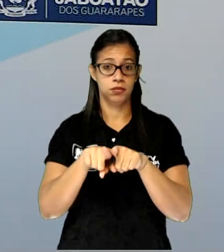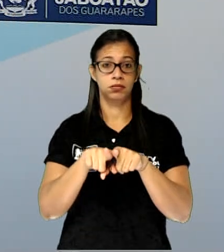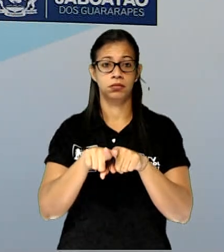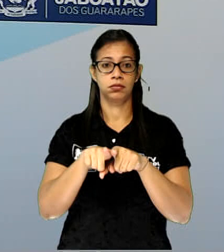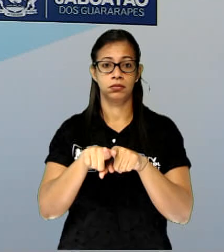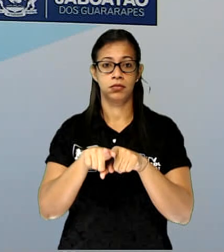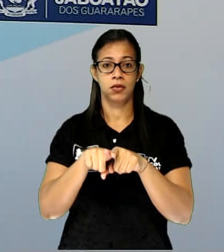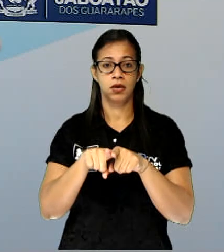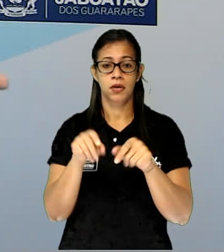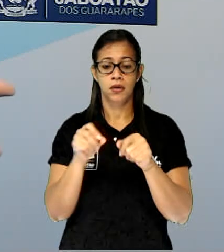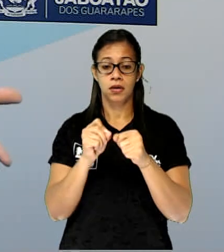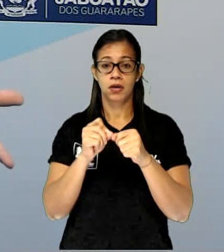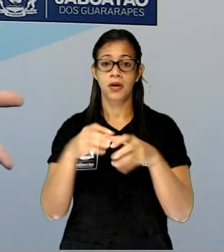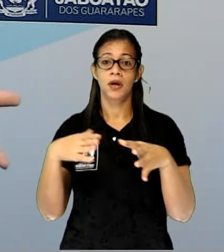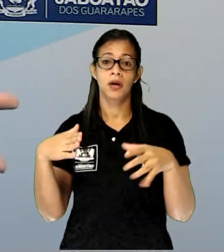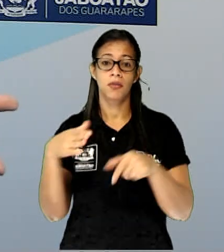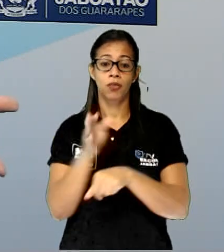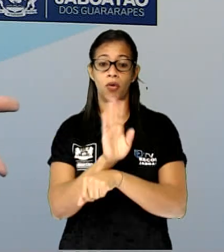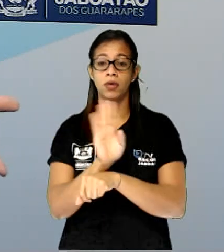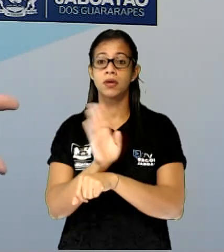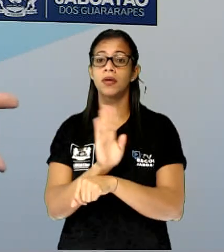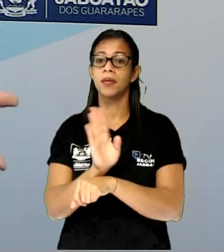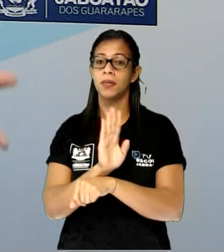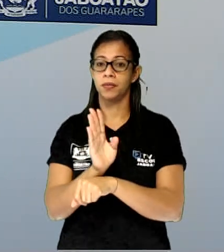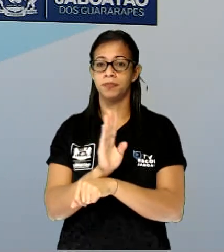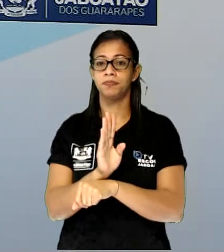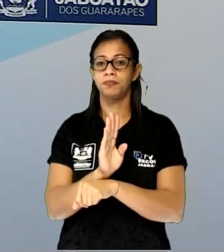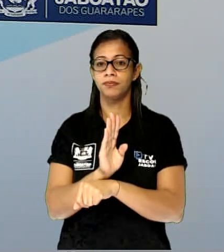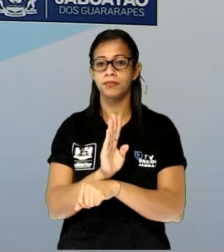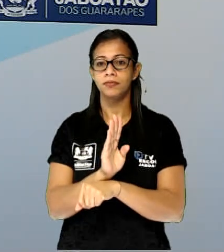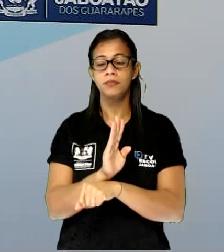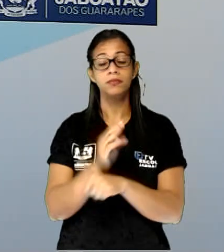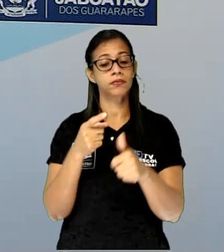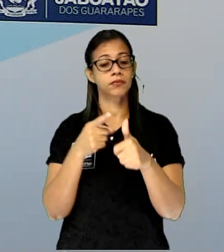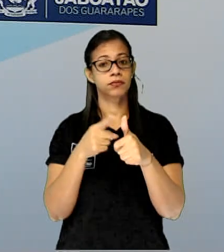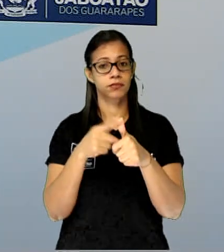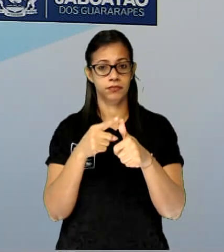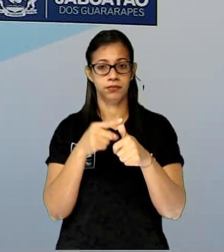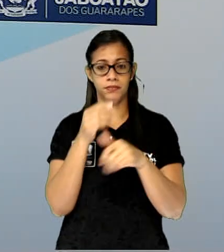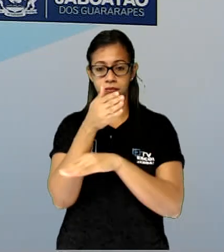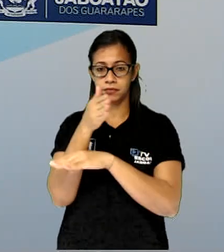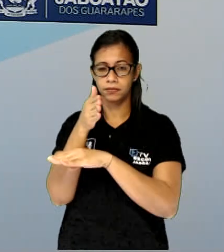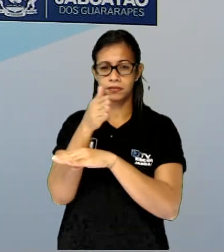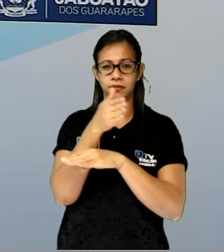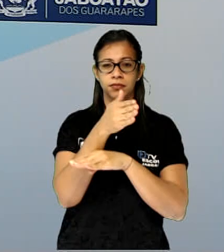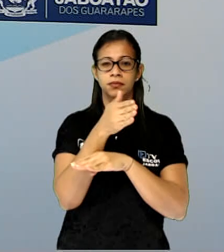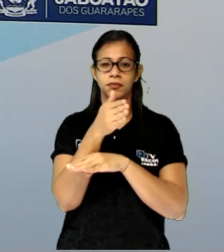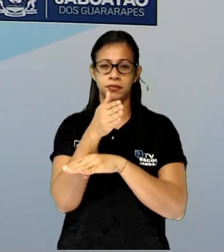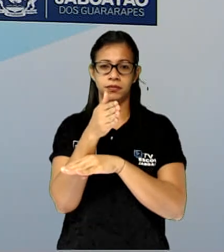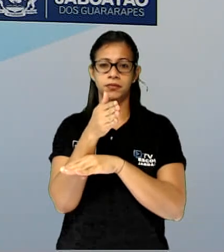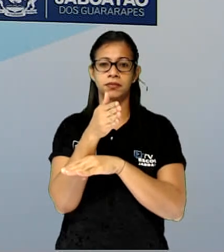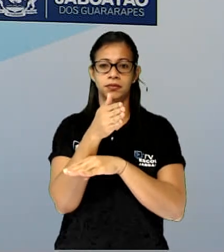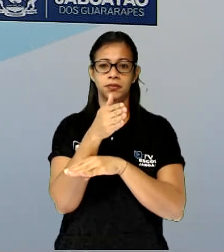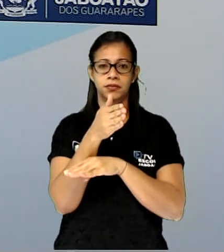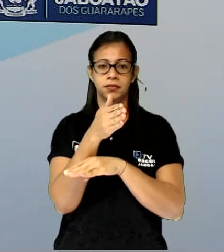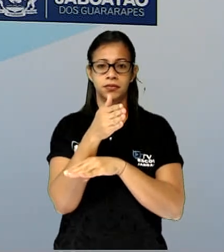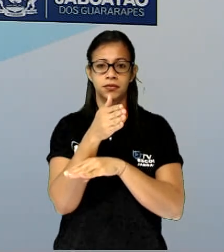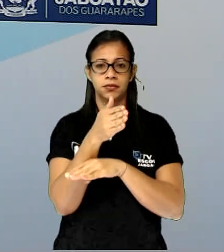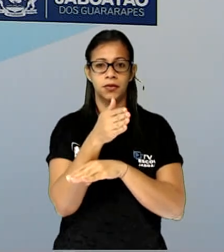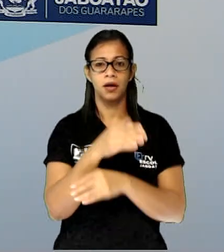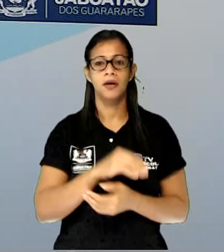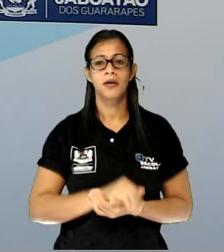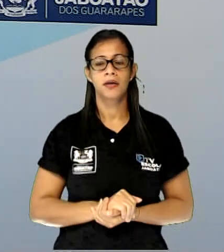que é exatamente a invenção do cinema. Então, a primeira câmera de cinema é no final dos anos,